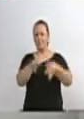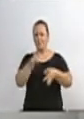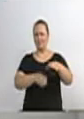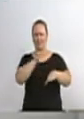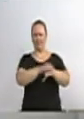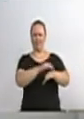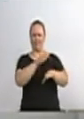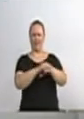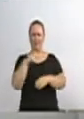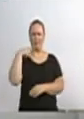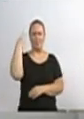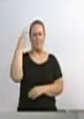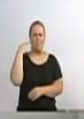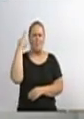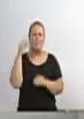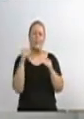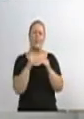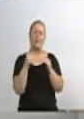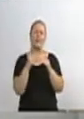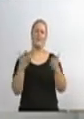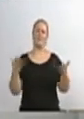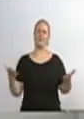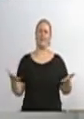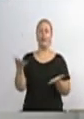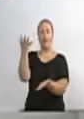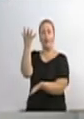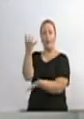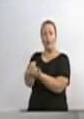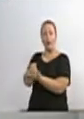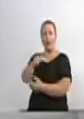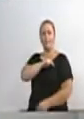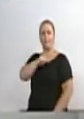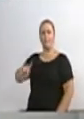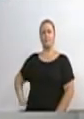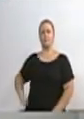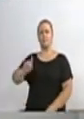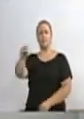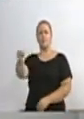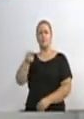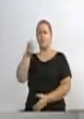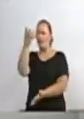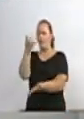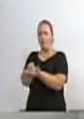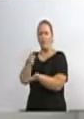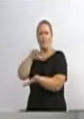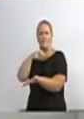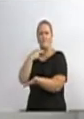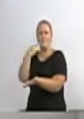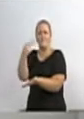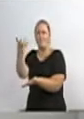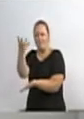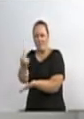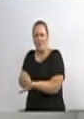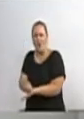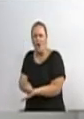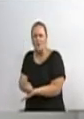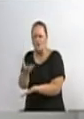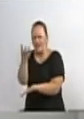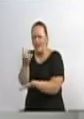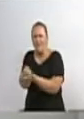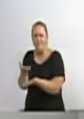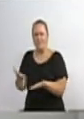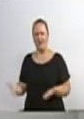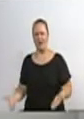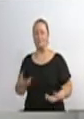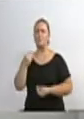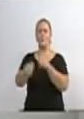politicamente, gravando um presidente dizendo, um ex-presidente, que vai jogar na frente do Ministério Público um